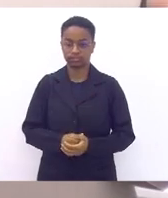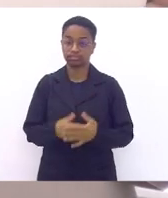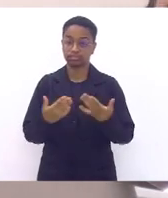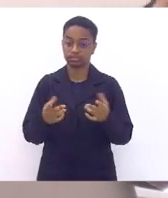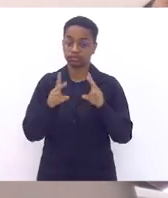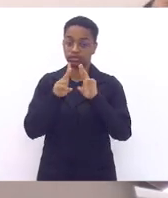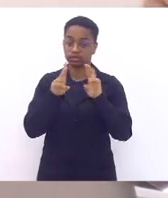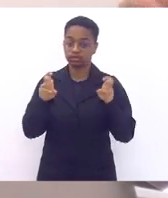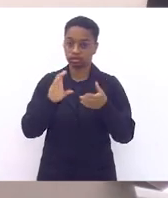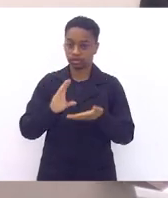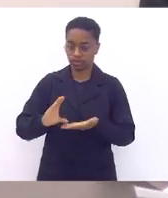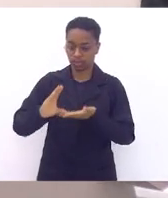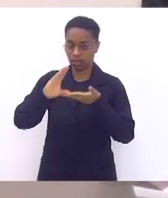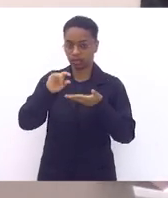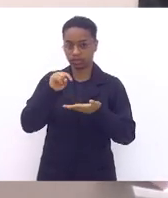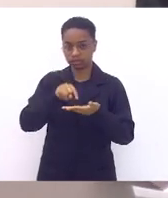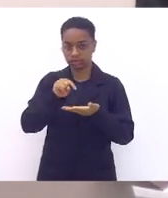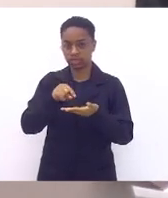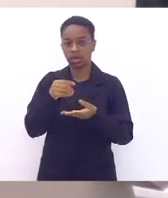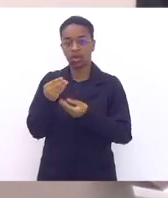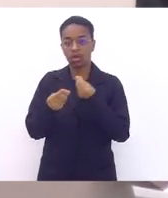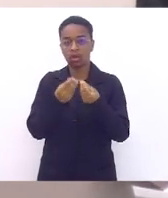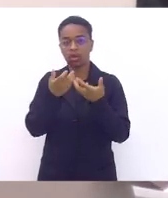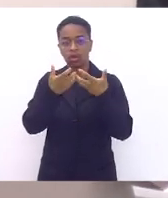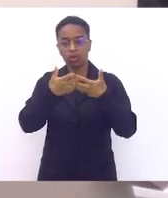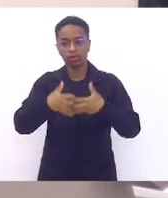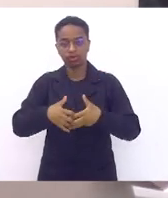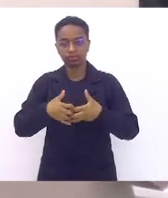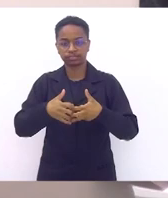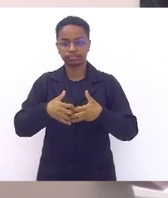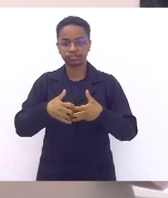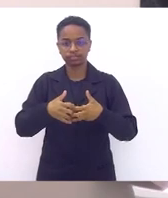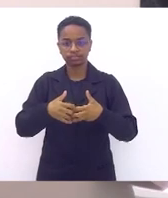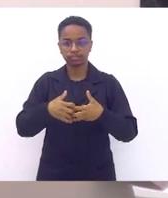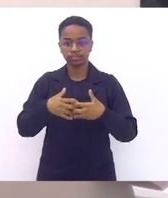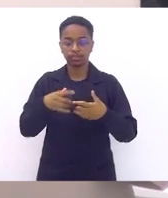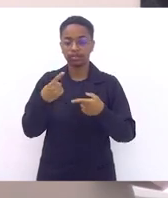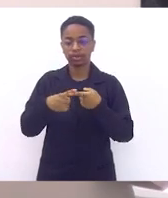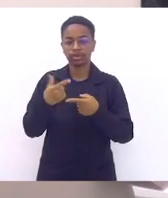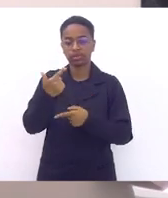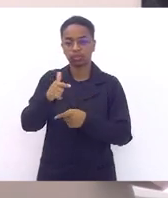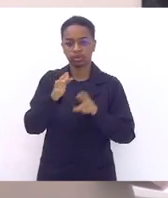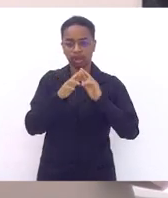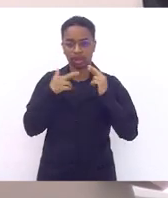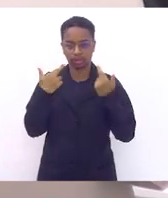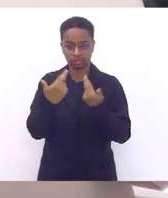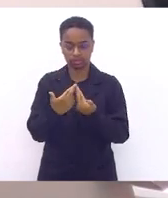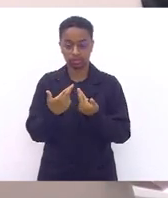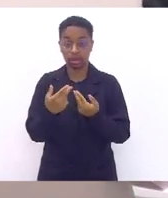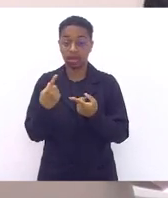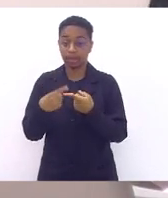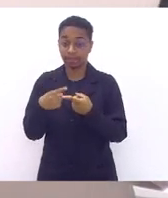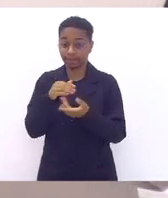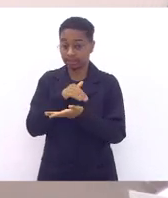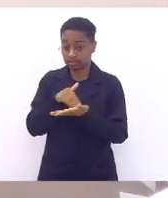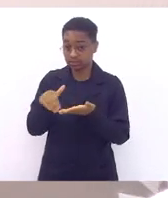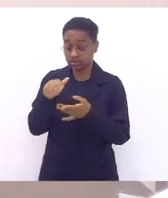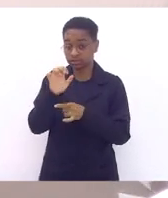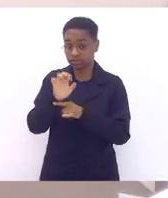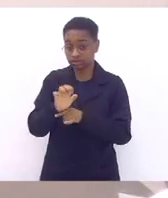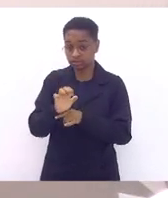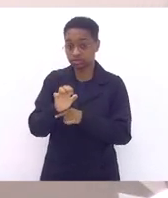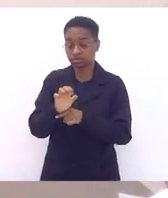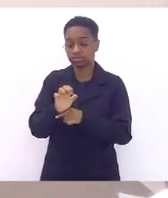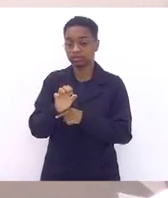à questão do Conselho, do não funcionamento, da não continuidade das reuniões, a Secretaria de Estado, o Gabinete